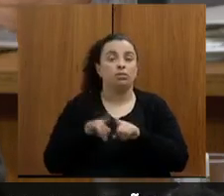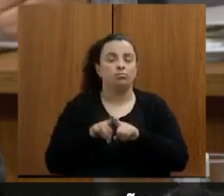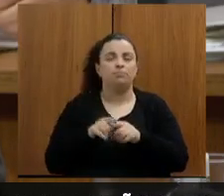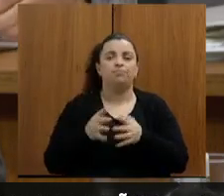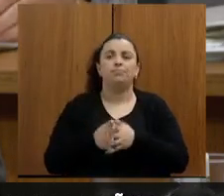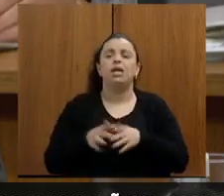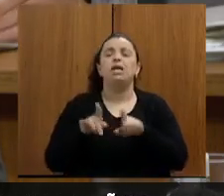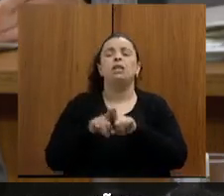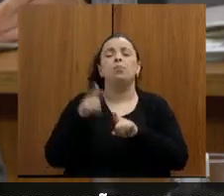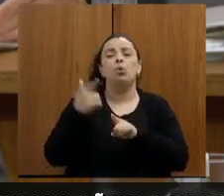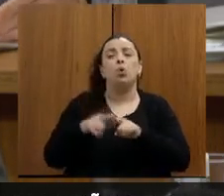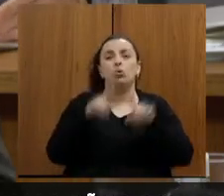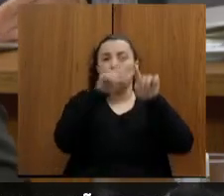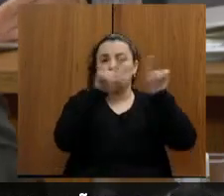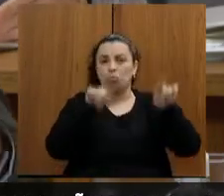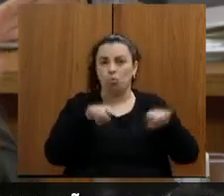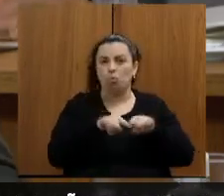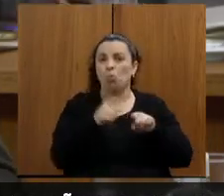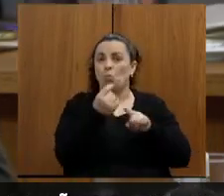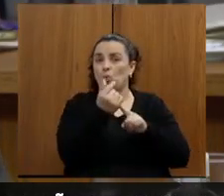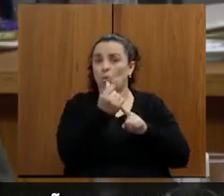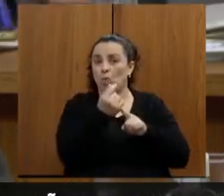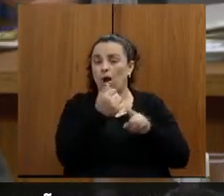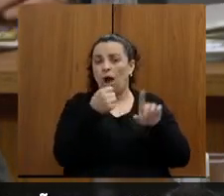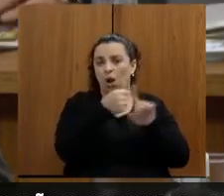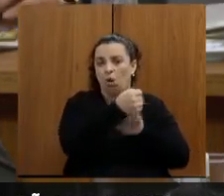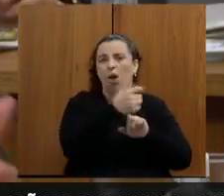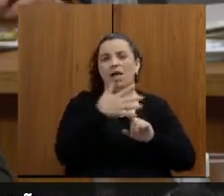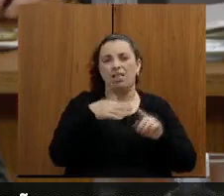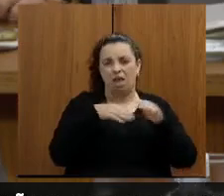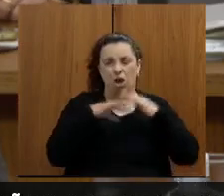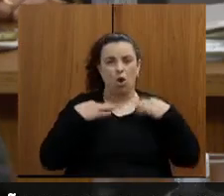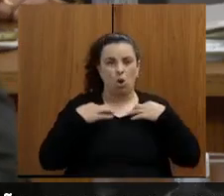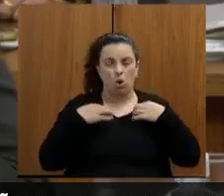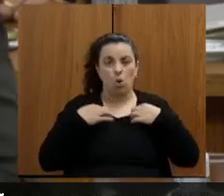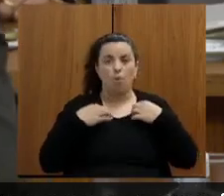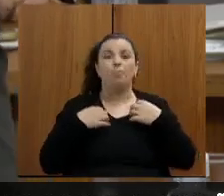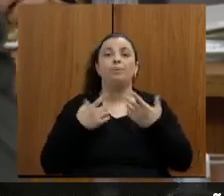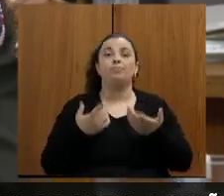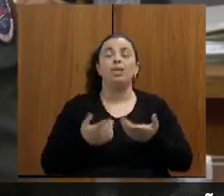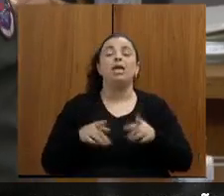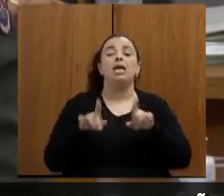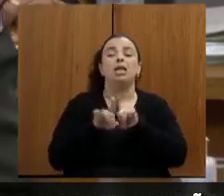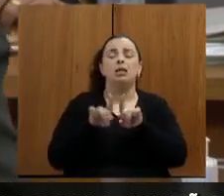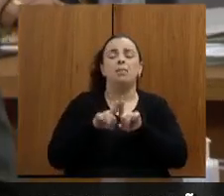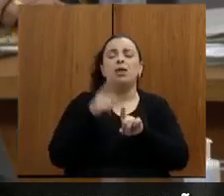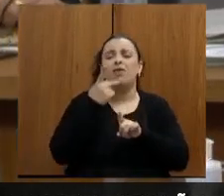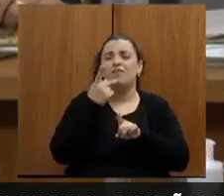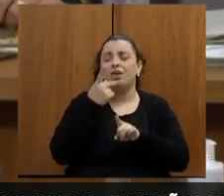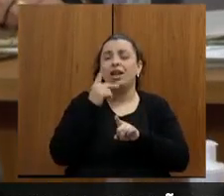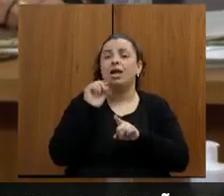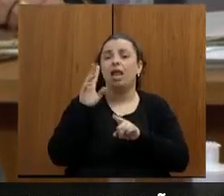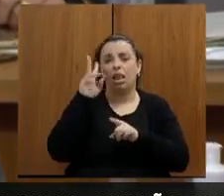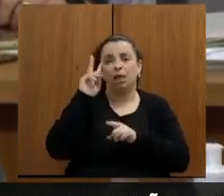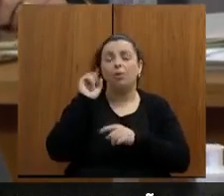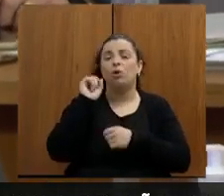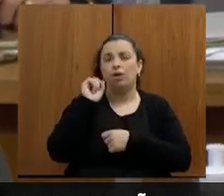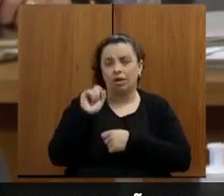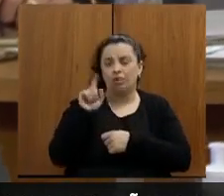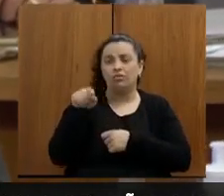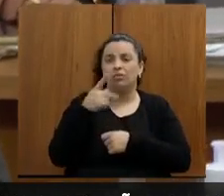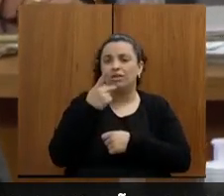os bombeiros de todo o estado de Minas Gerais mas eu também quero lembrar que o senhor está indicando em razão dessa questão